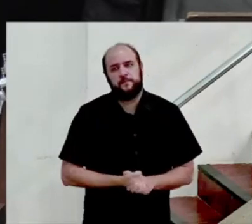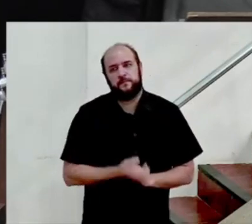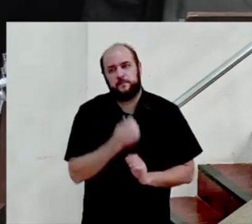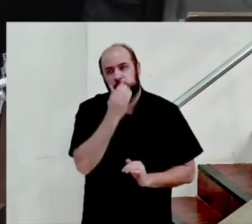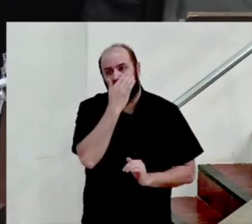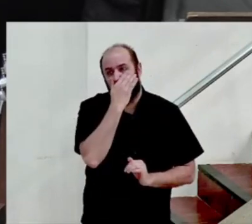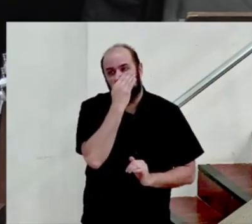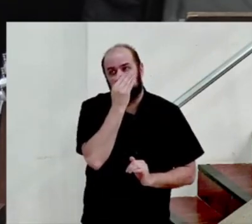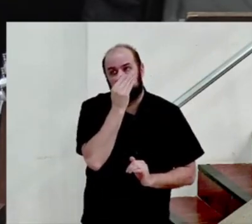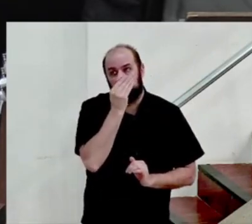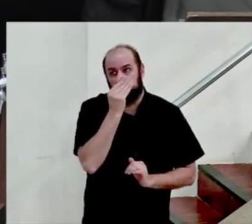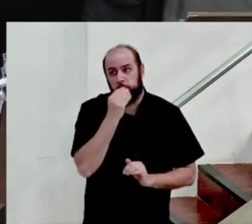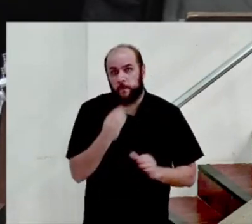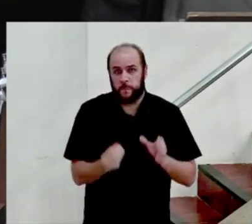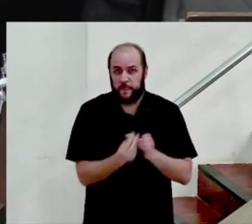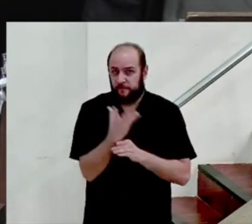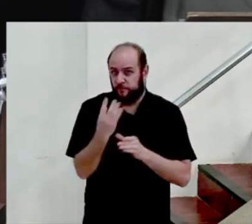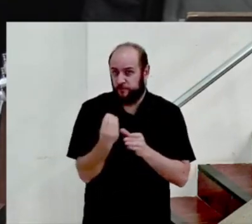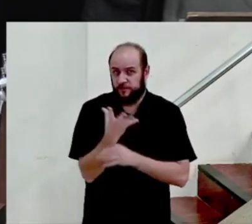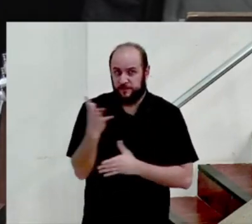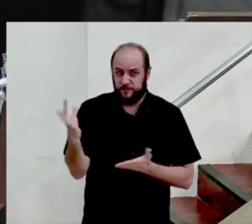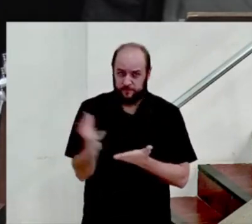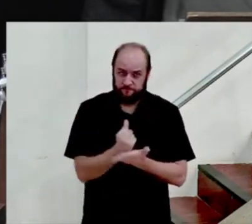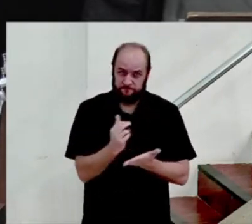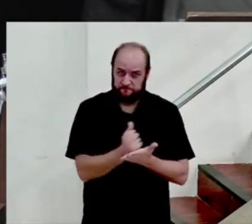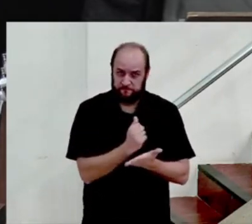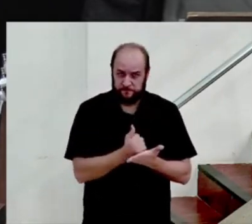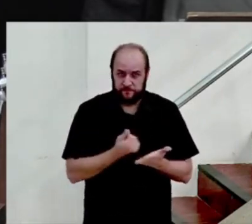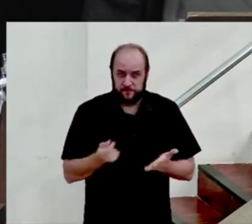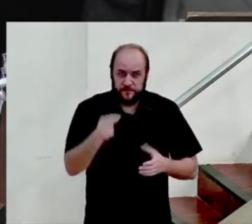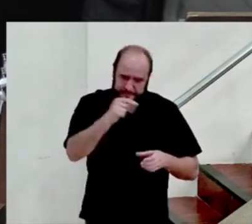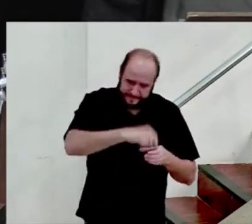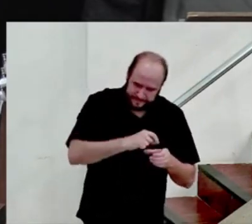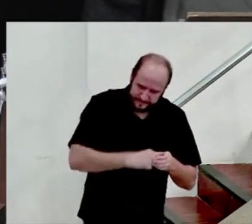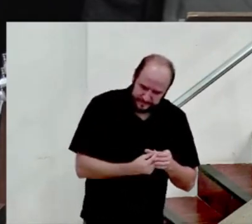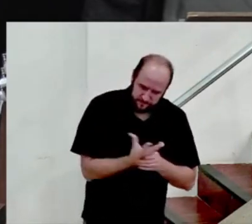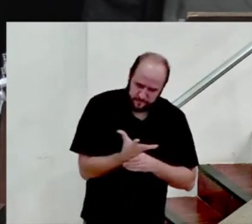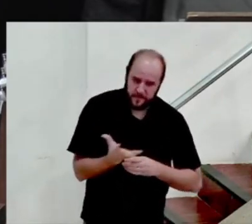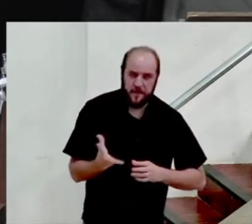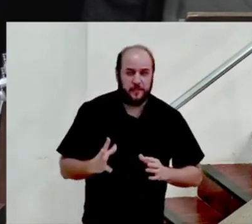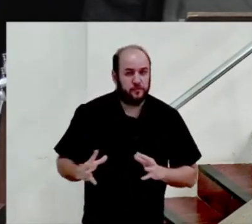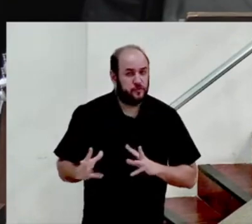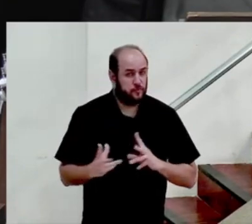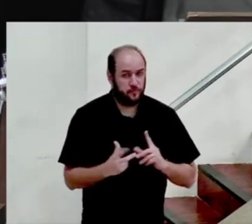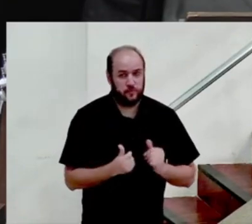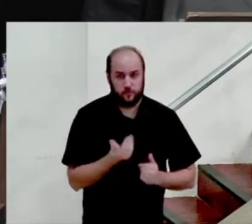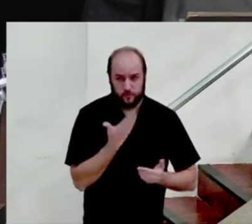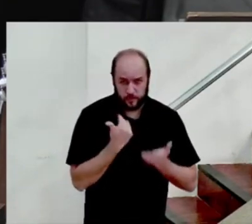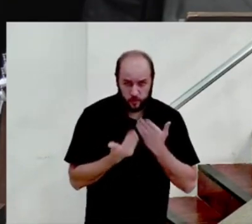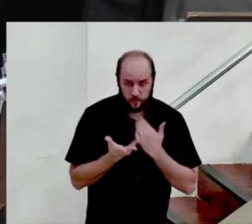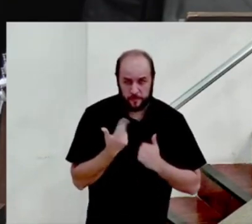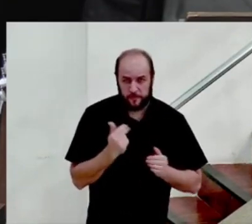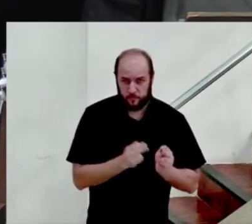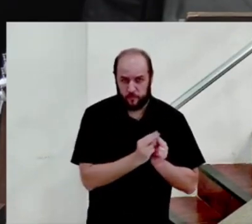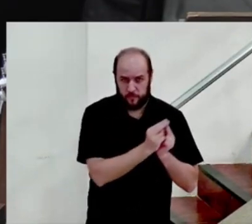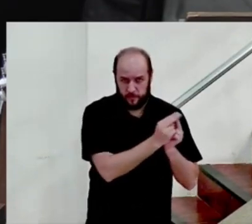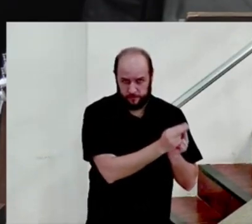e toda a vegetação que tinha sido preservada, as sementes, tudo aquilo que seria por alimento para Noé.